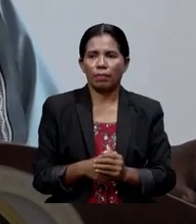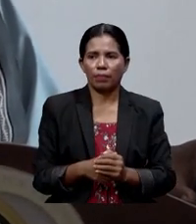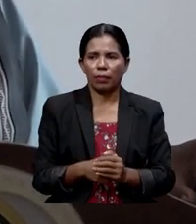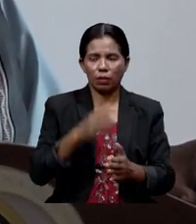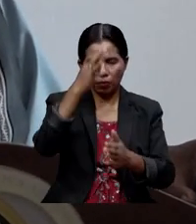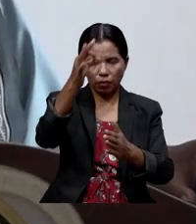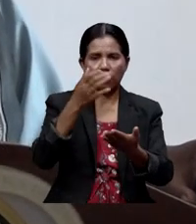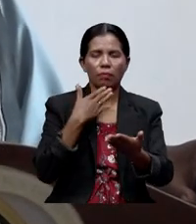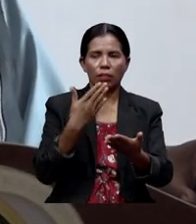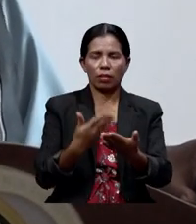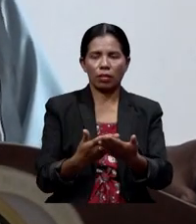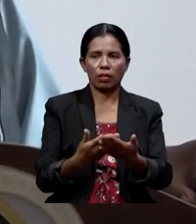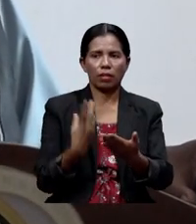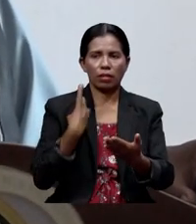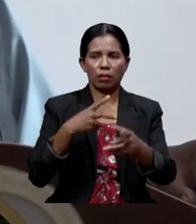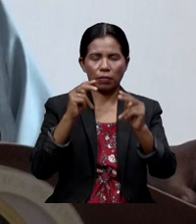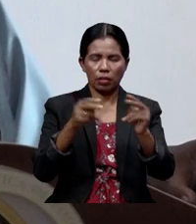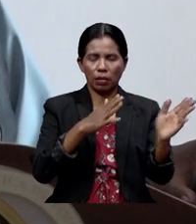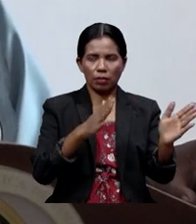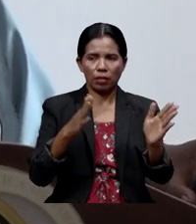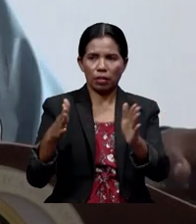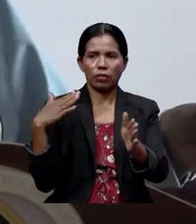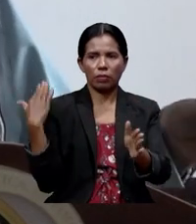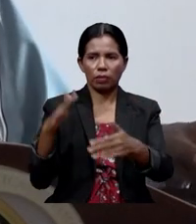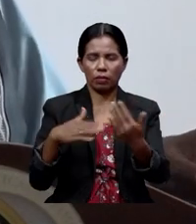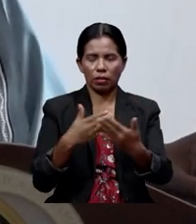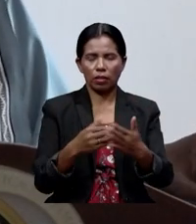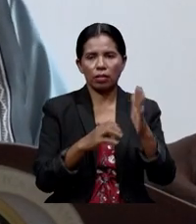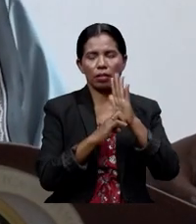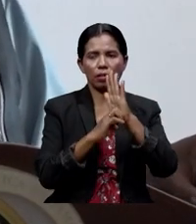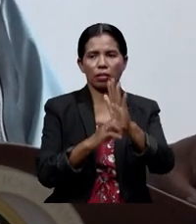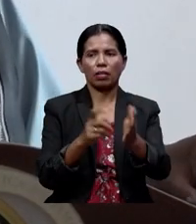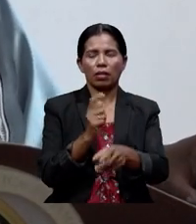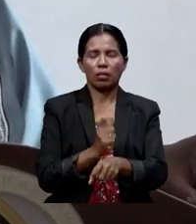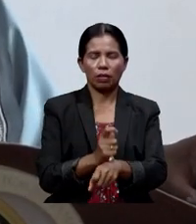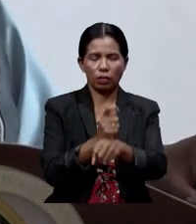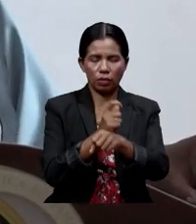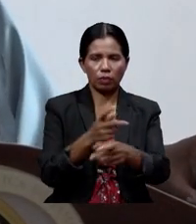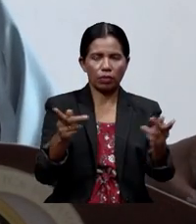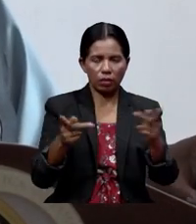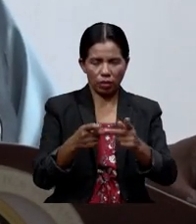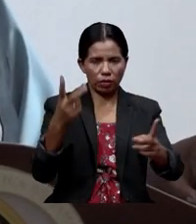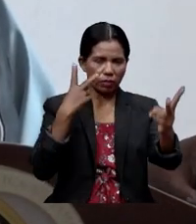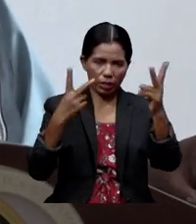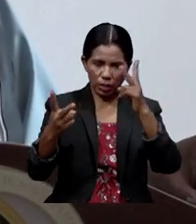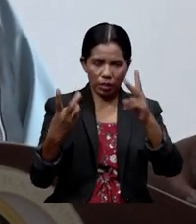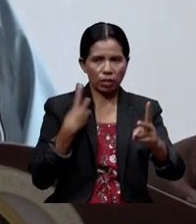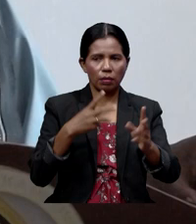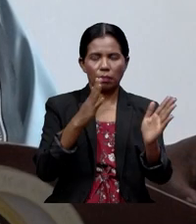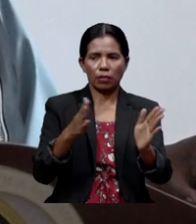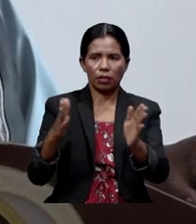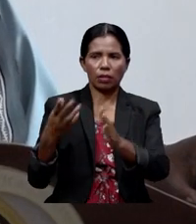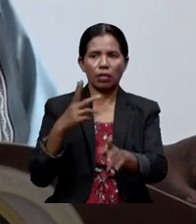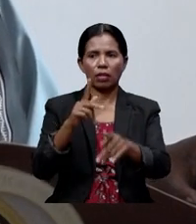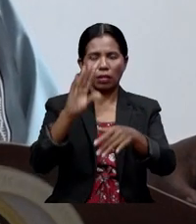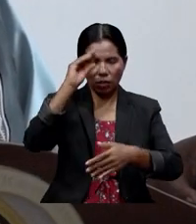futuro nível dia que liu tem precisa preparar jovens sira por exemplo a Tauro fato nível turístico e tu precisa preparar no itani